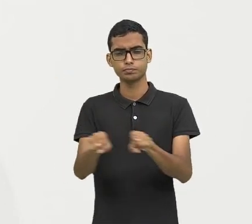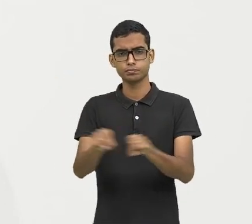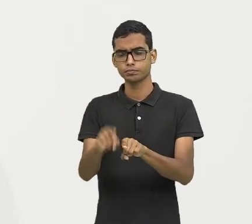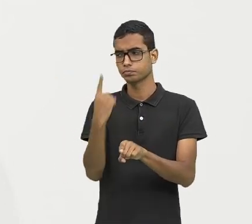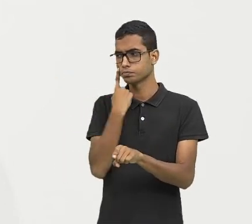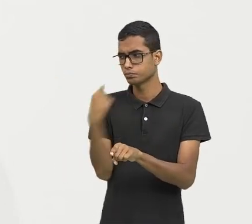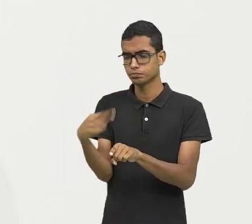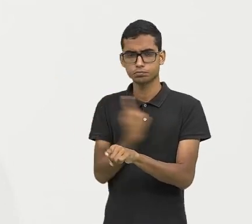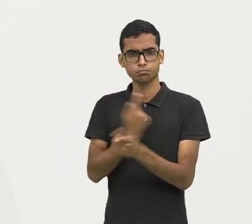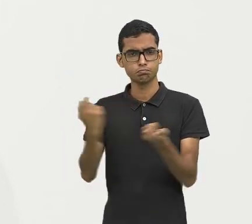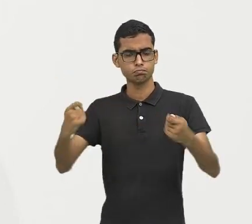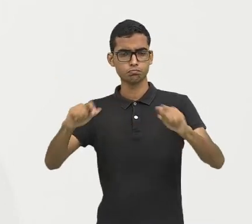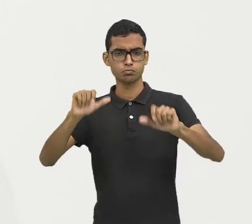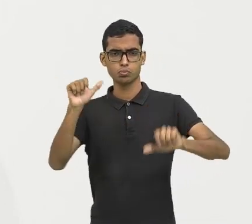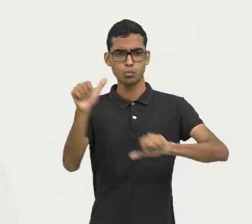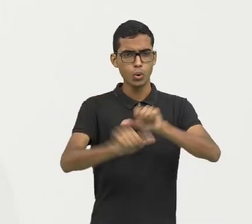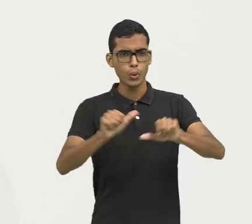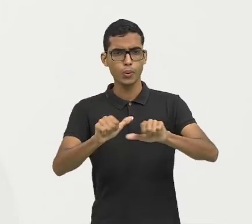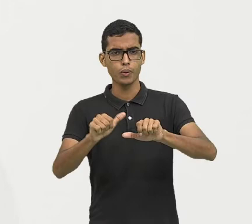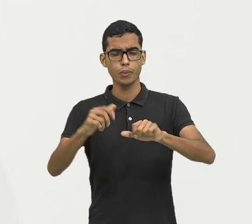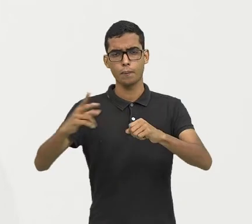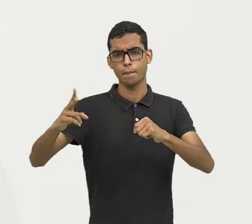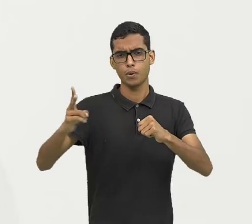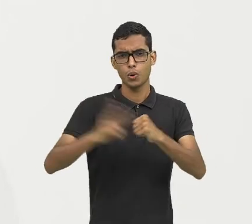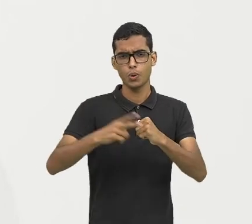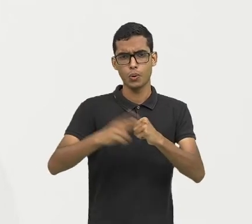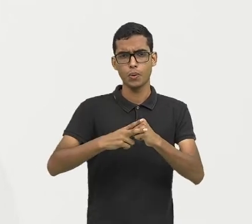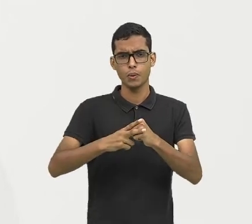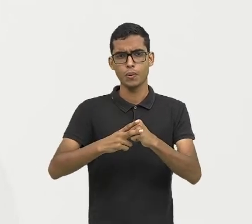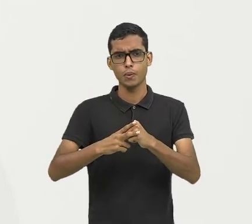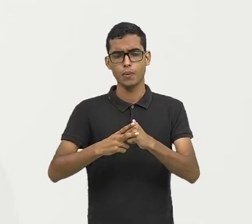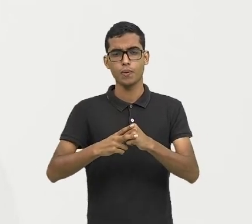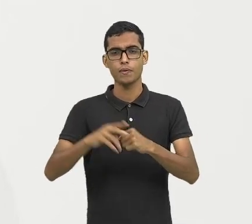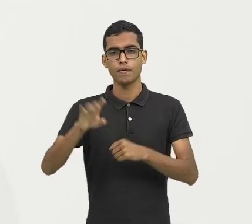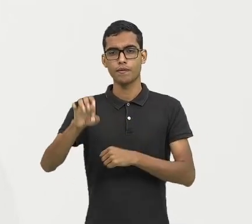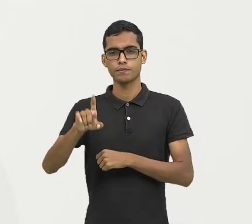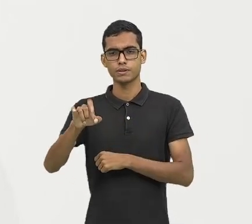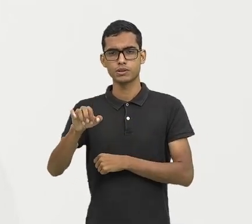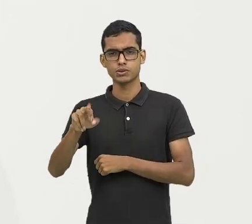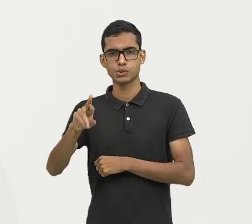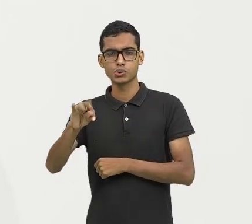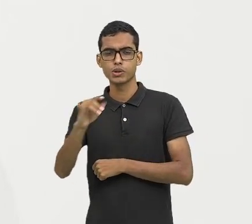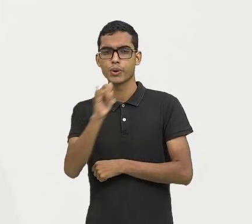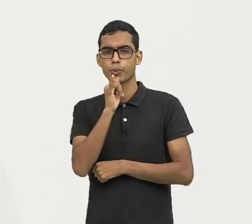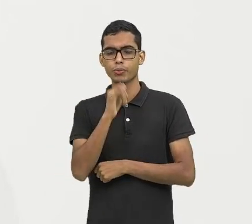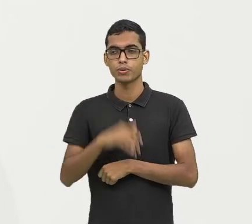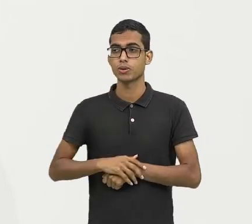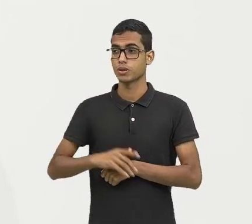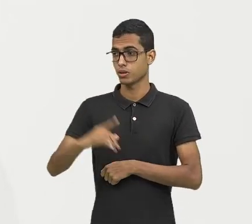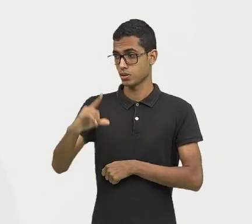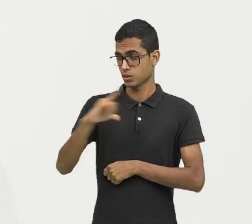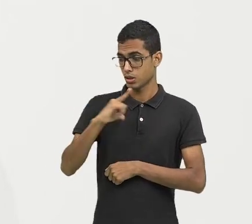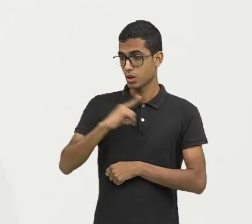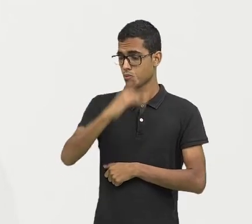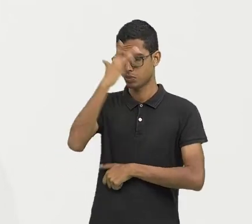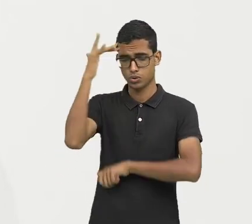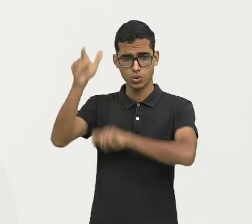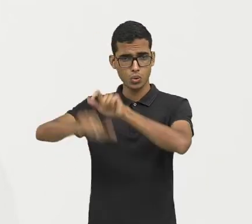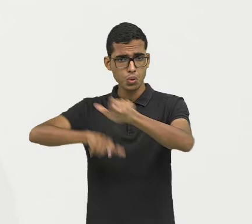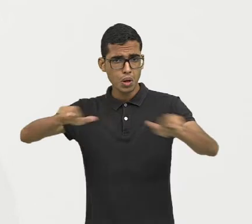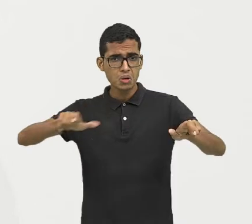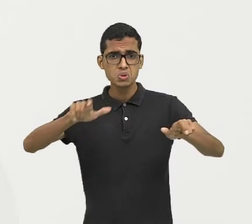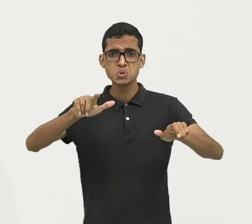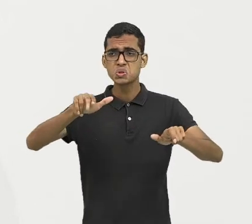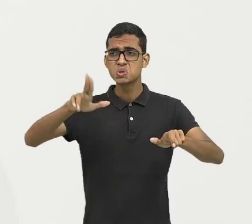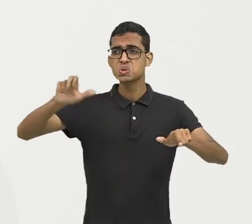a gente pode trocar esse verbo pelo verbo existir. Eu poderia dizer, existem pessoas que